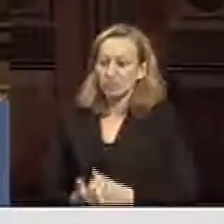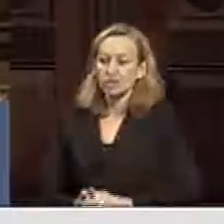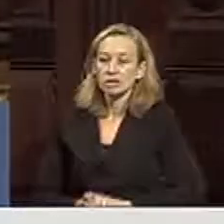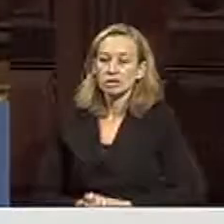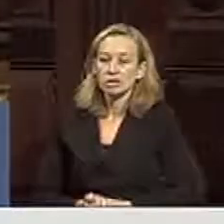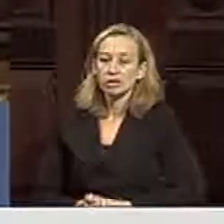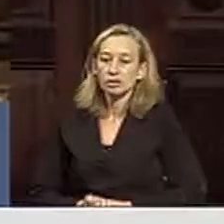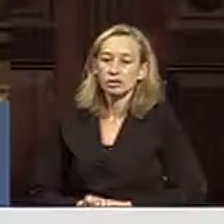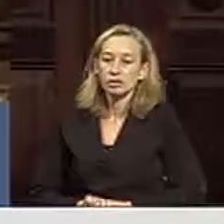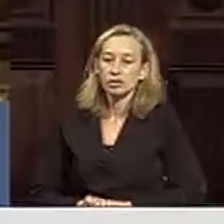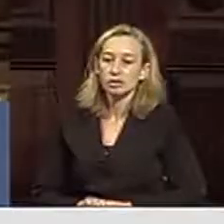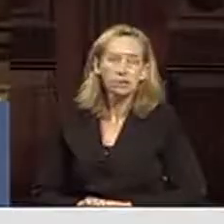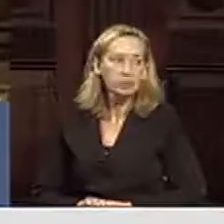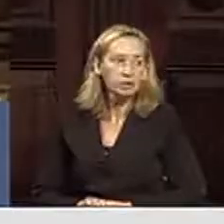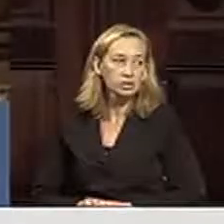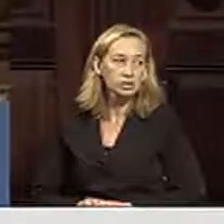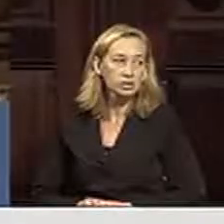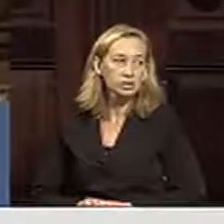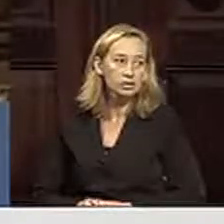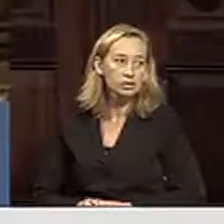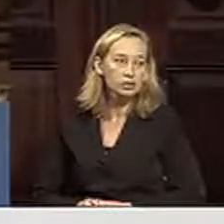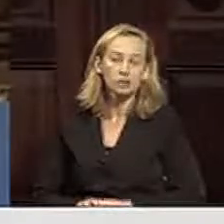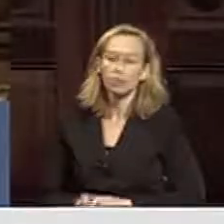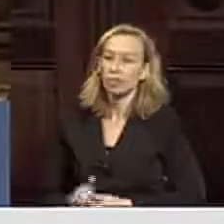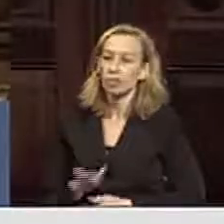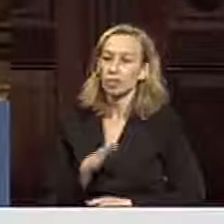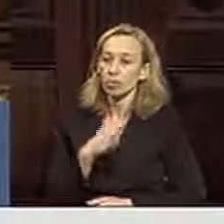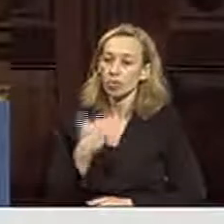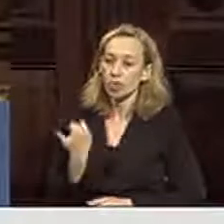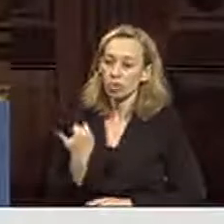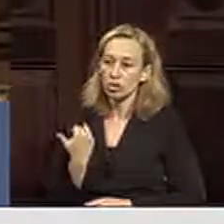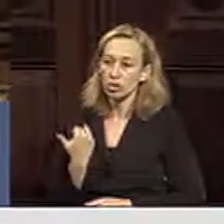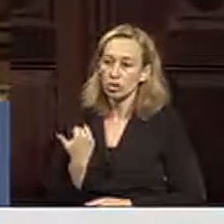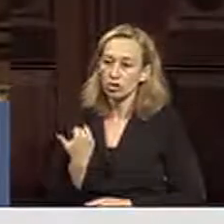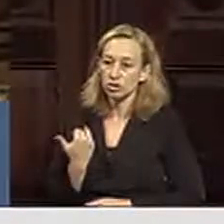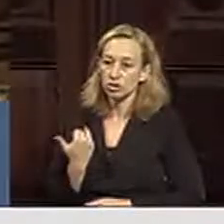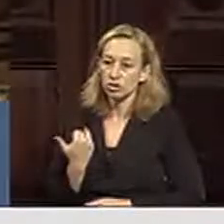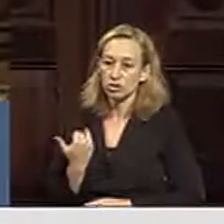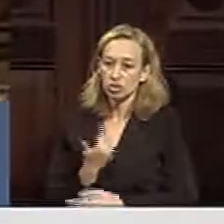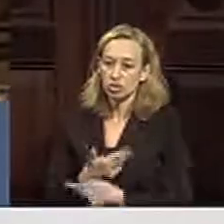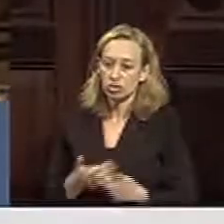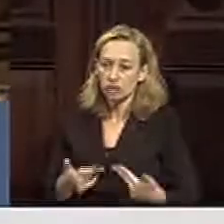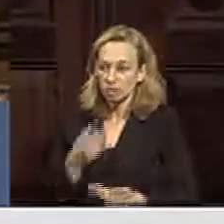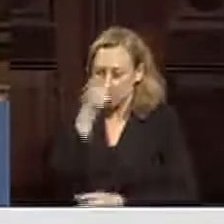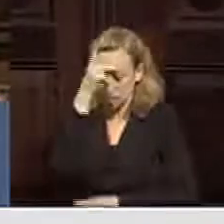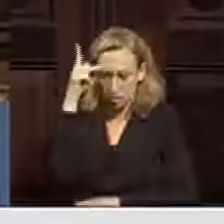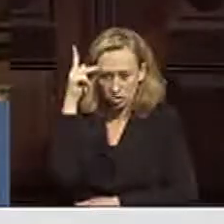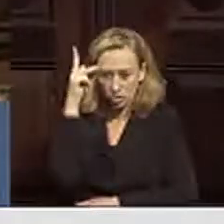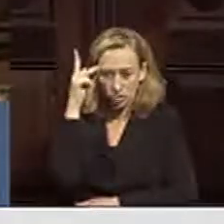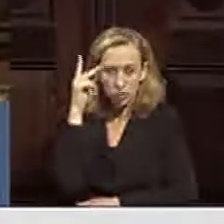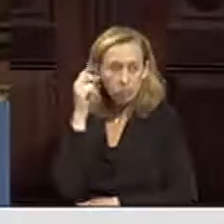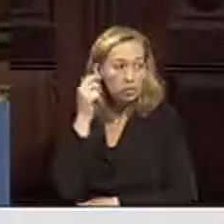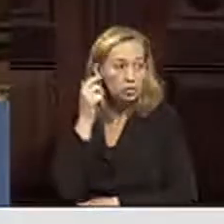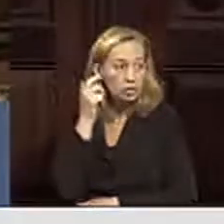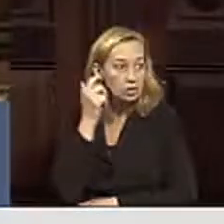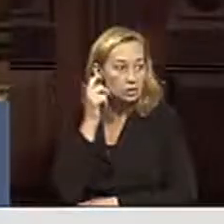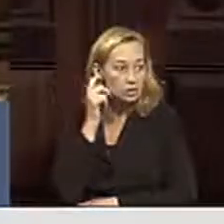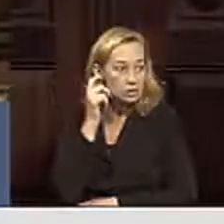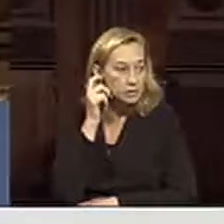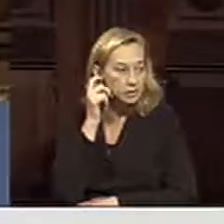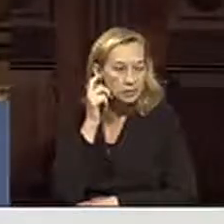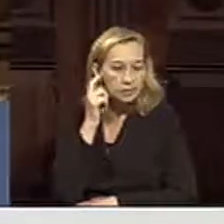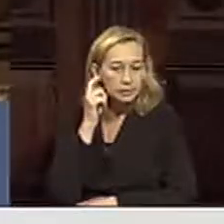O assassinato de Edson Luiz no calabouço é um marco. É um marco na mobilização